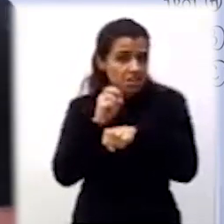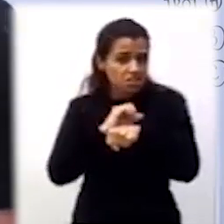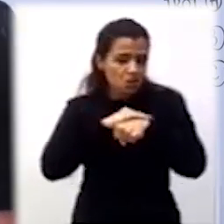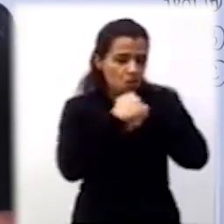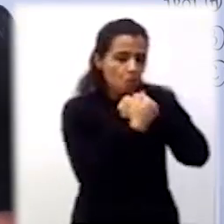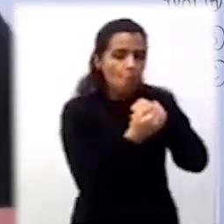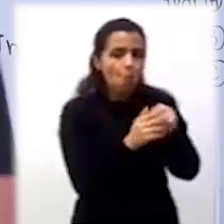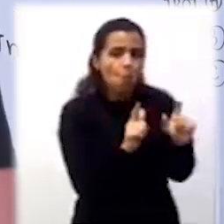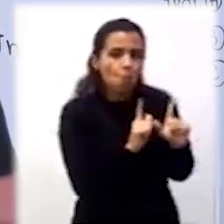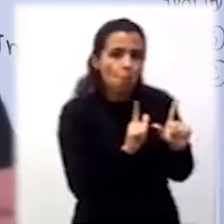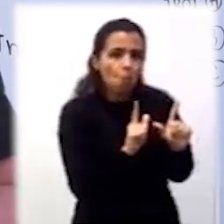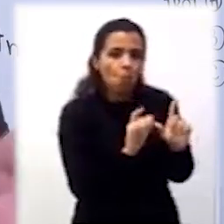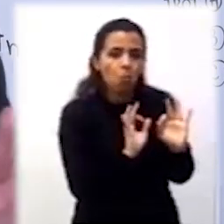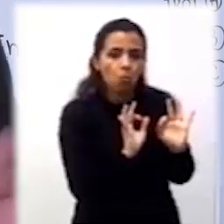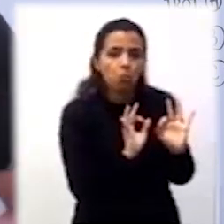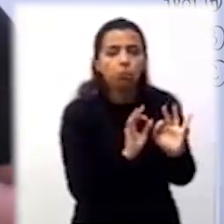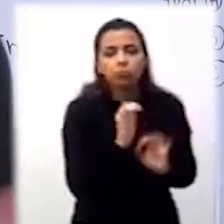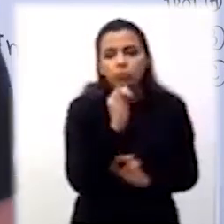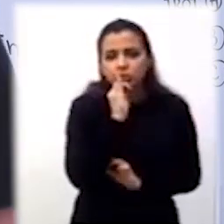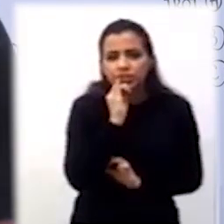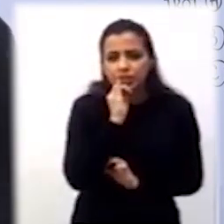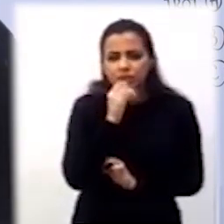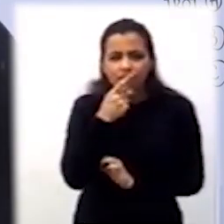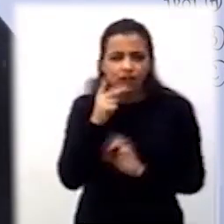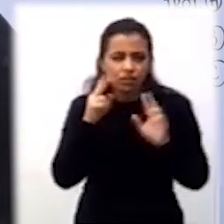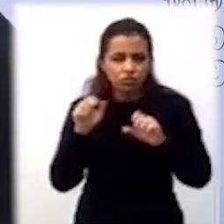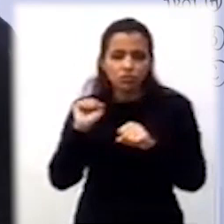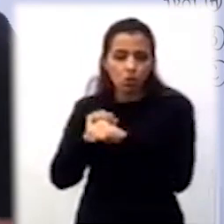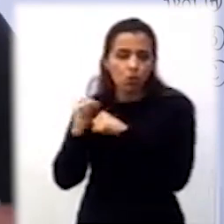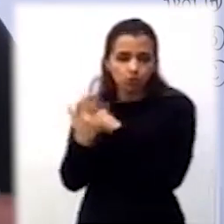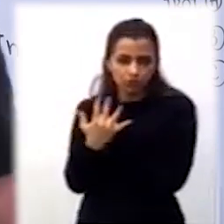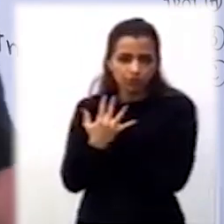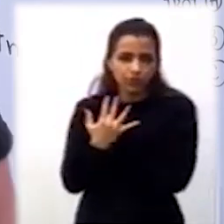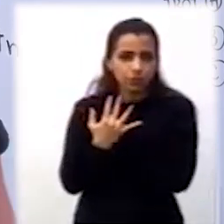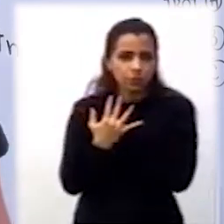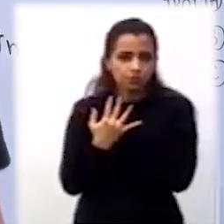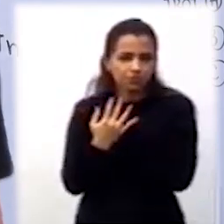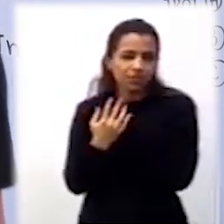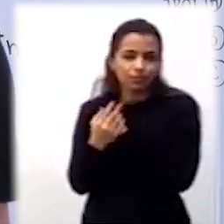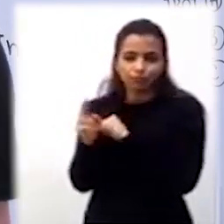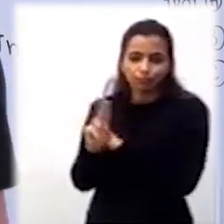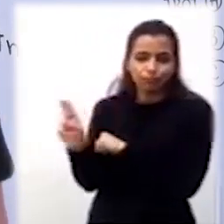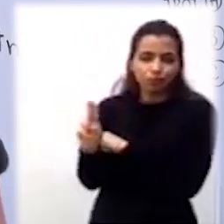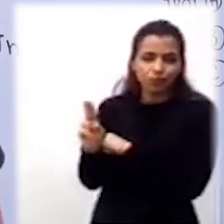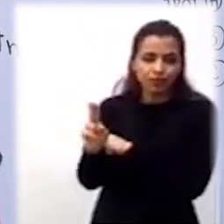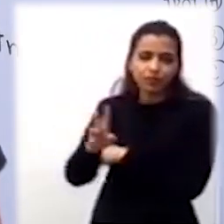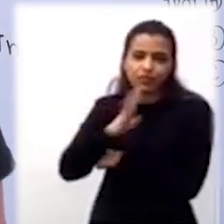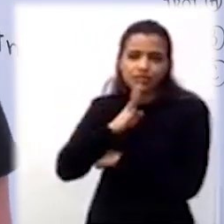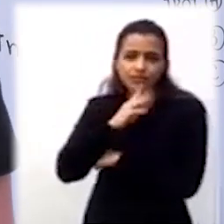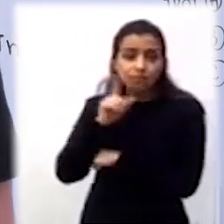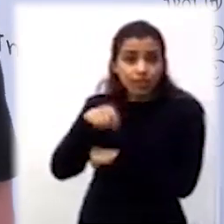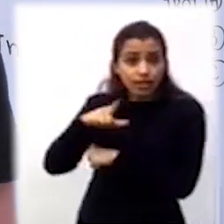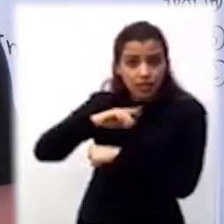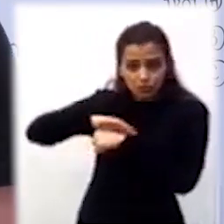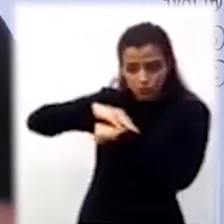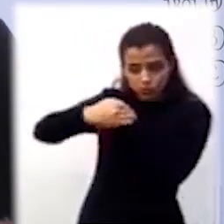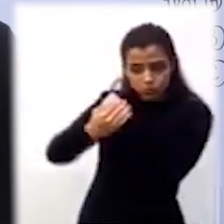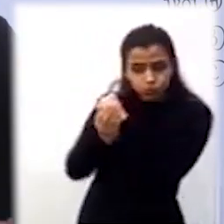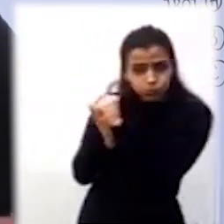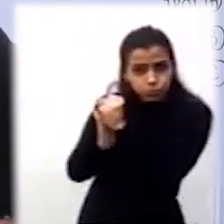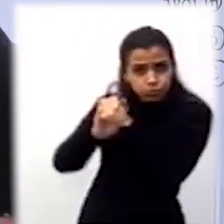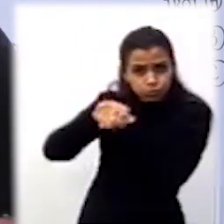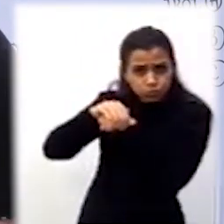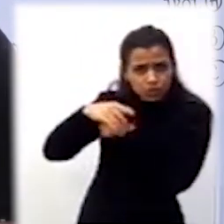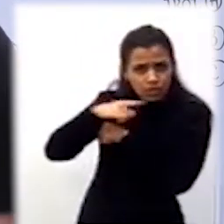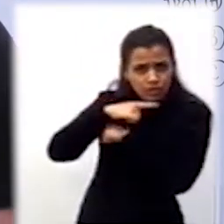o coronavírus. No caso, bora chamar de coronavírus, que é um termo genérico. Ele é um vírus envelopado ou não envelopado? Envelopado. Me